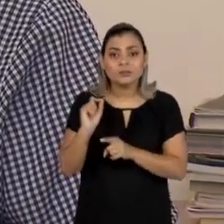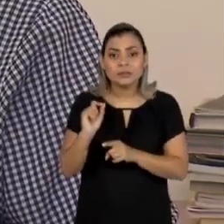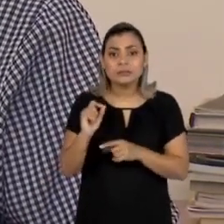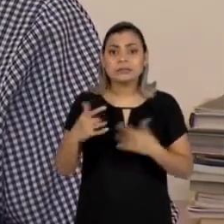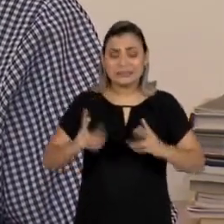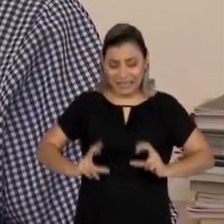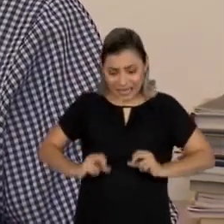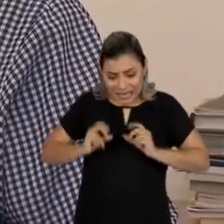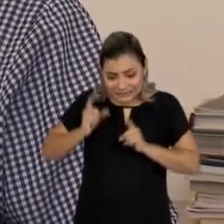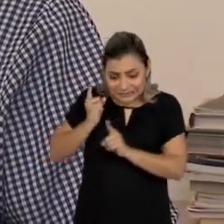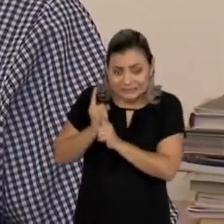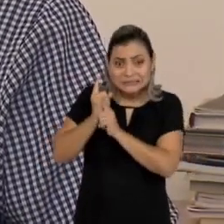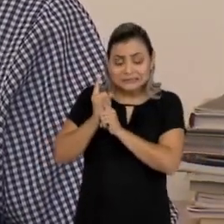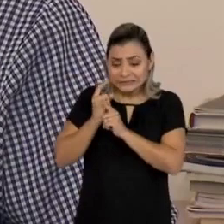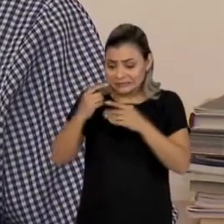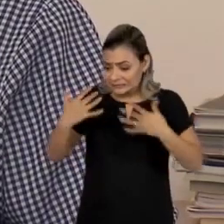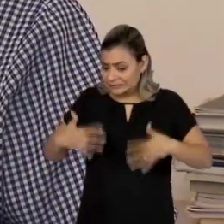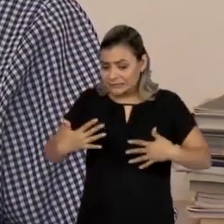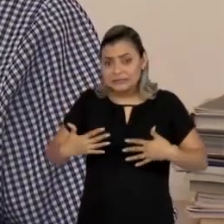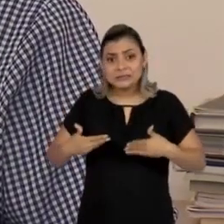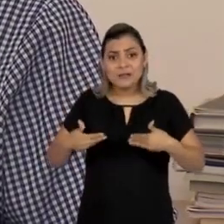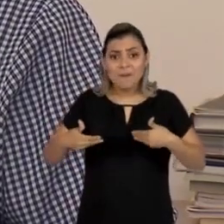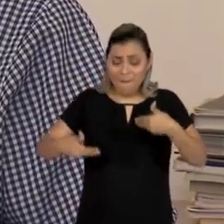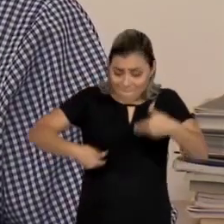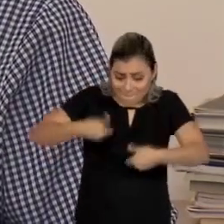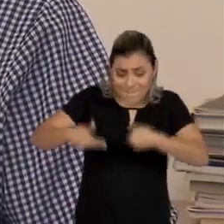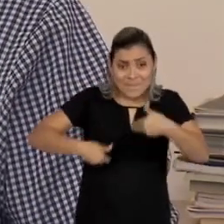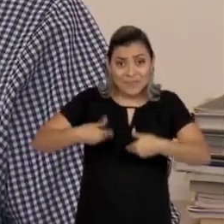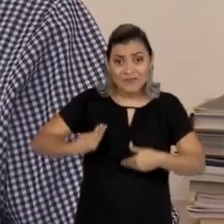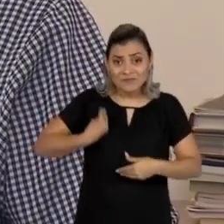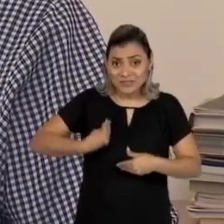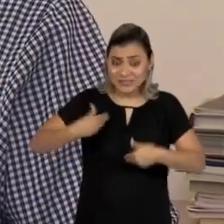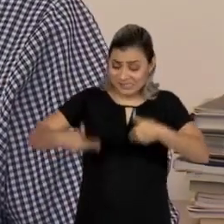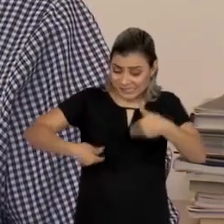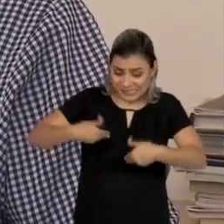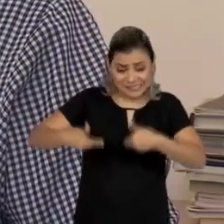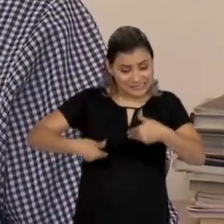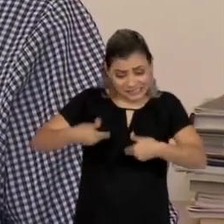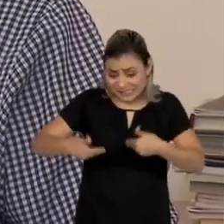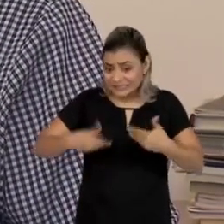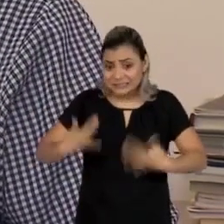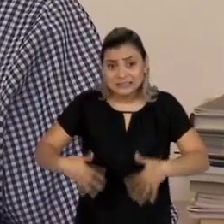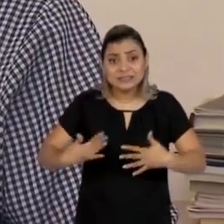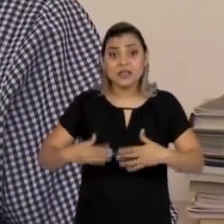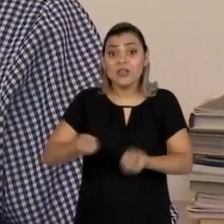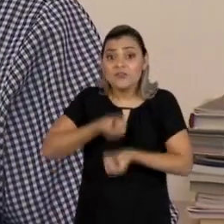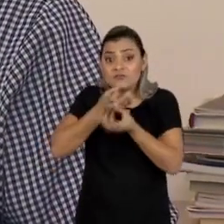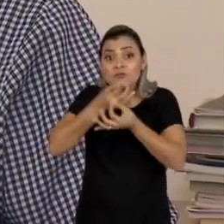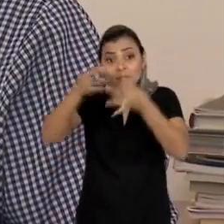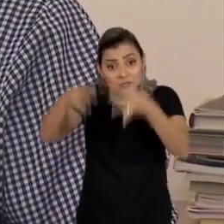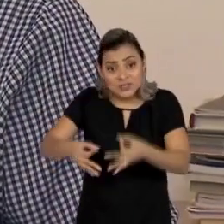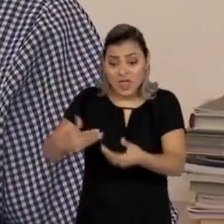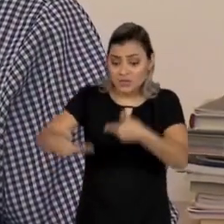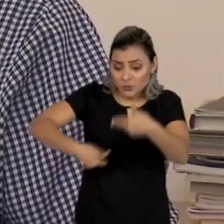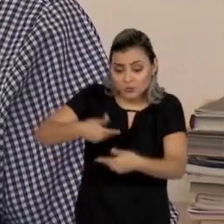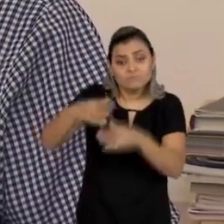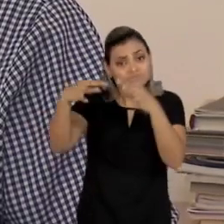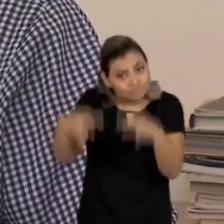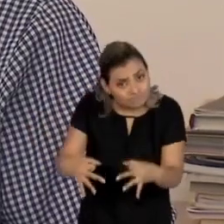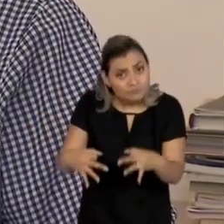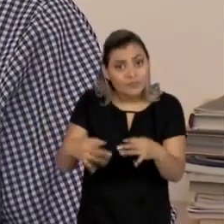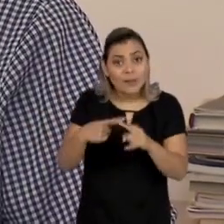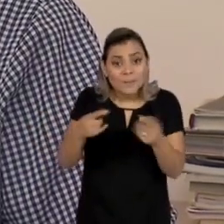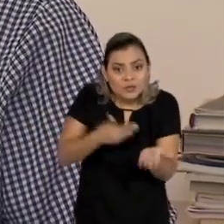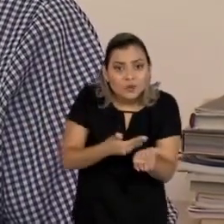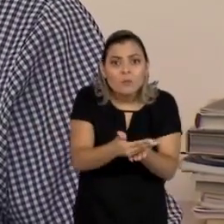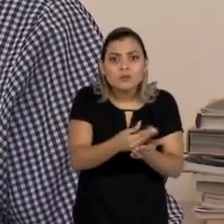teve a chance de ser chacoalhado na vida, teve uma informação adequada e